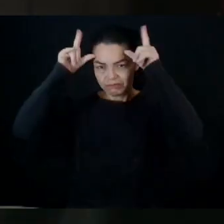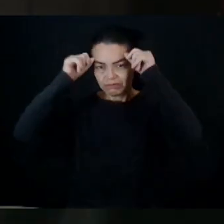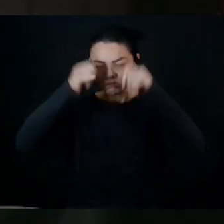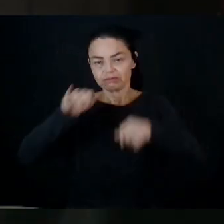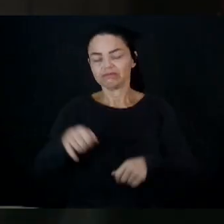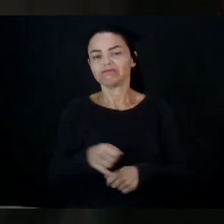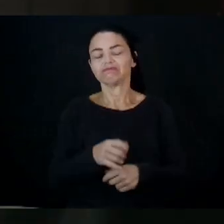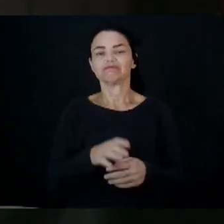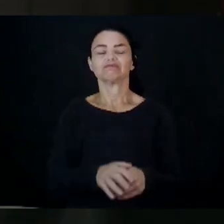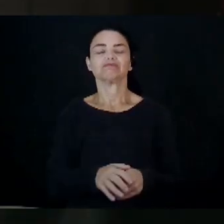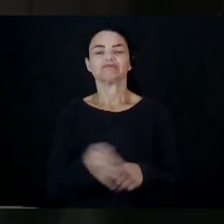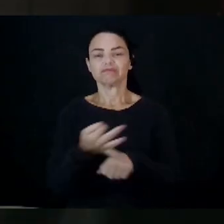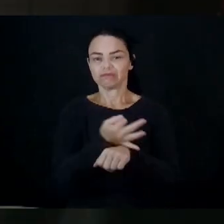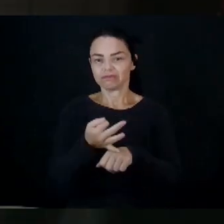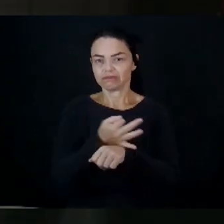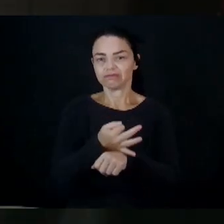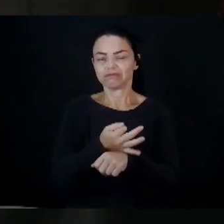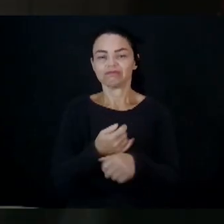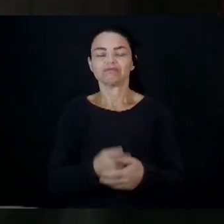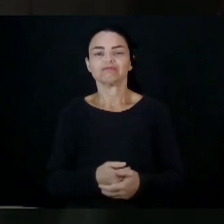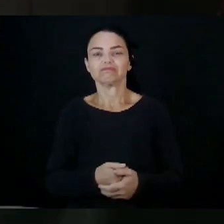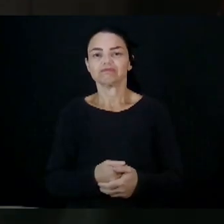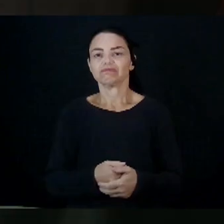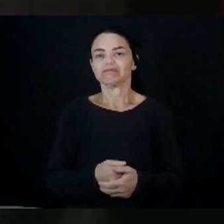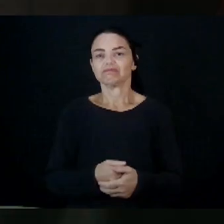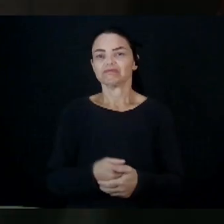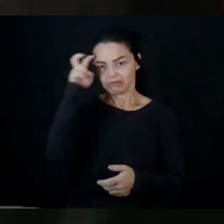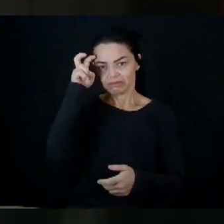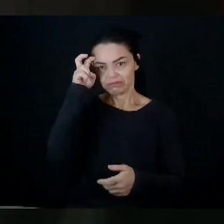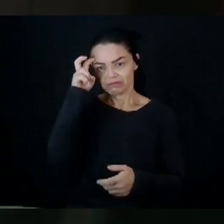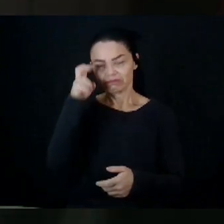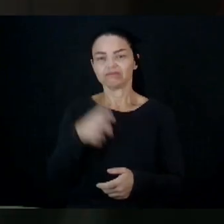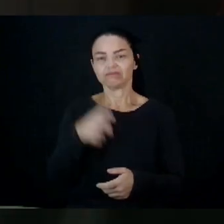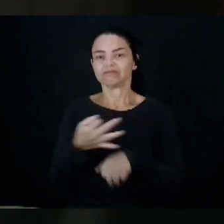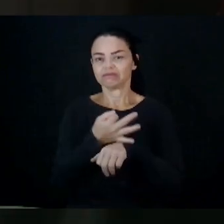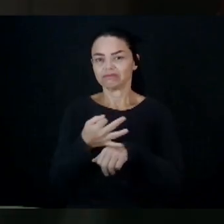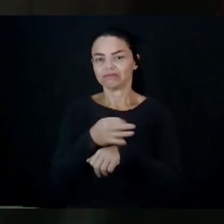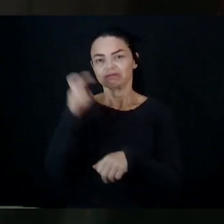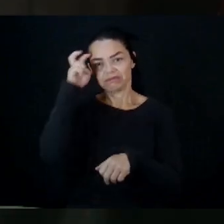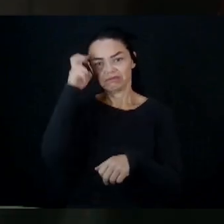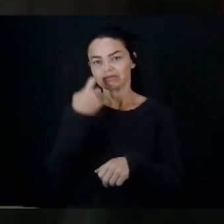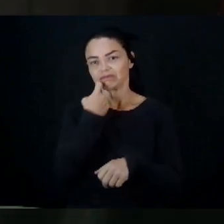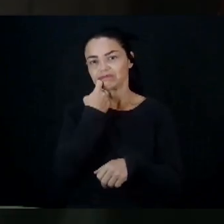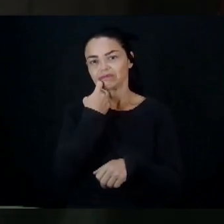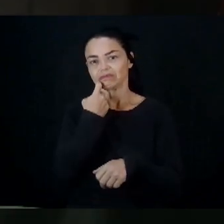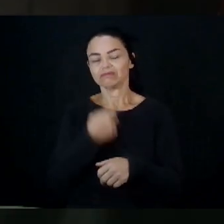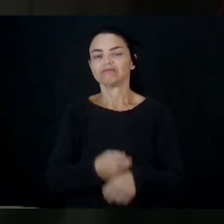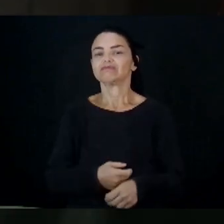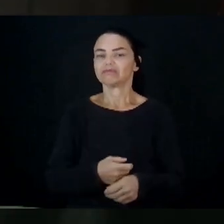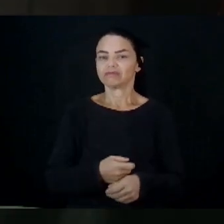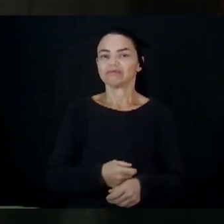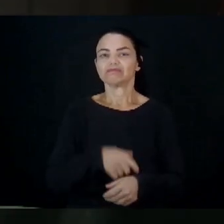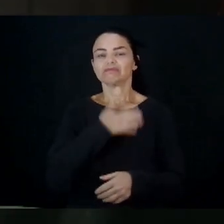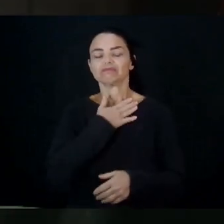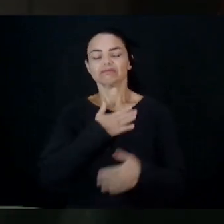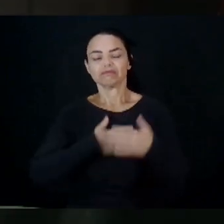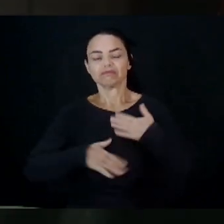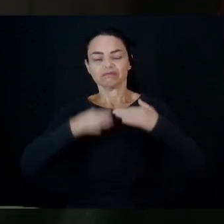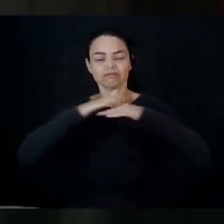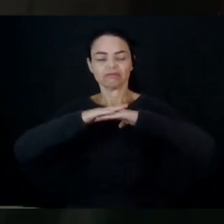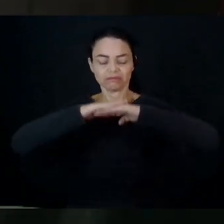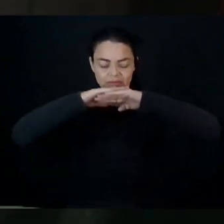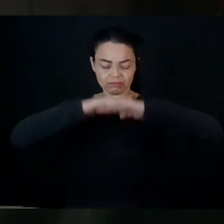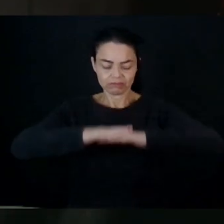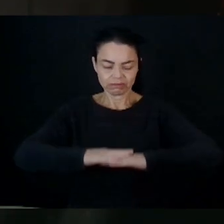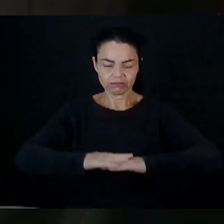temos feriado, né? No final de semana não, na quinta-feira é feriado, então quinta, sexta, de repente dá uma acalmada, dá uma